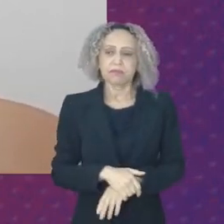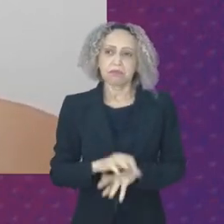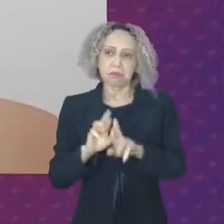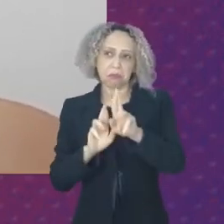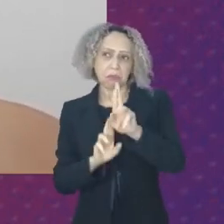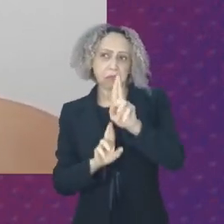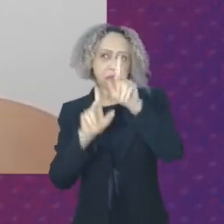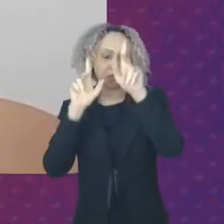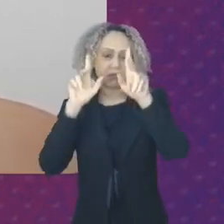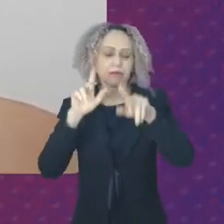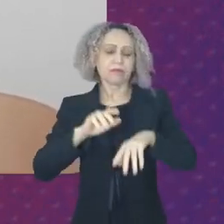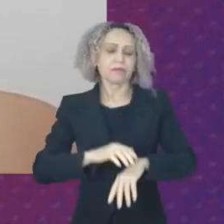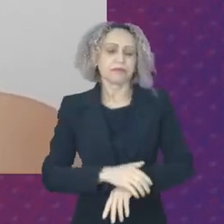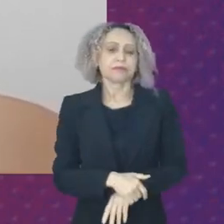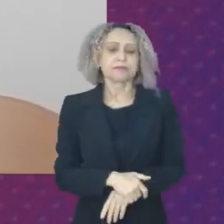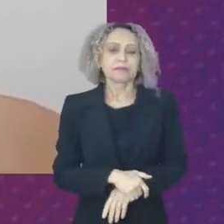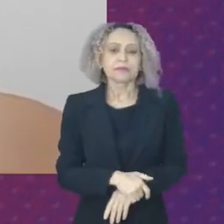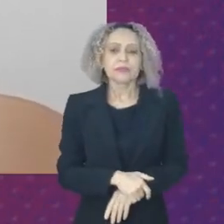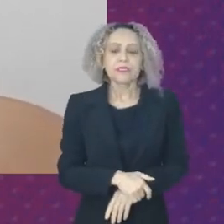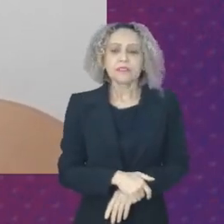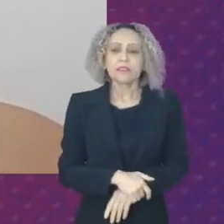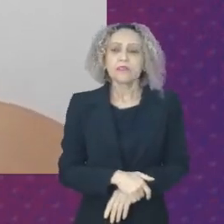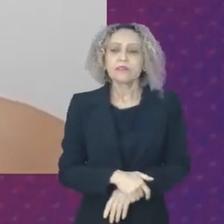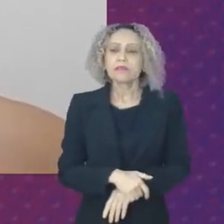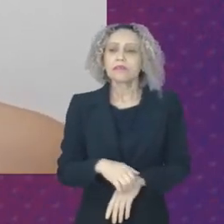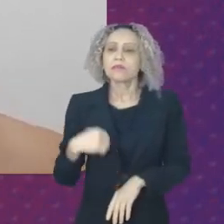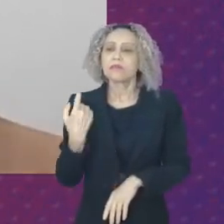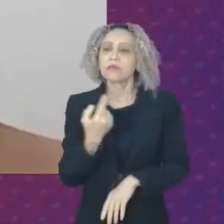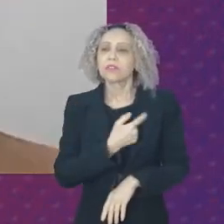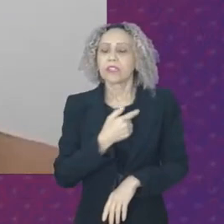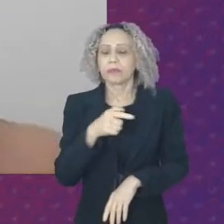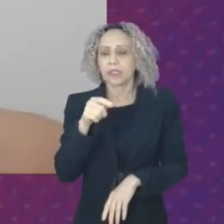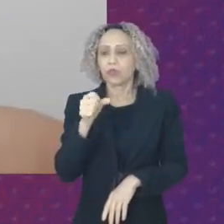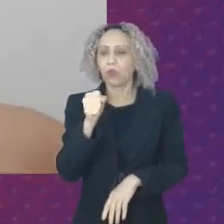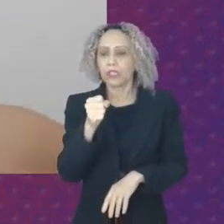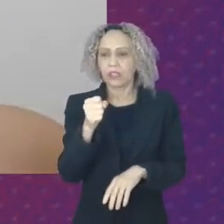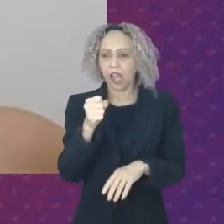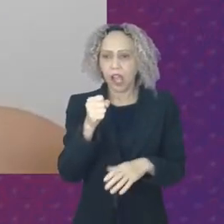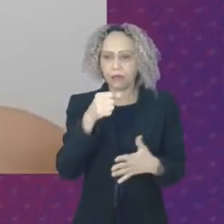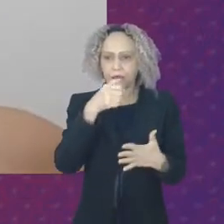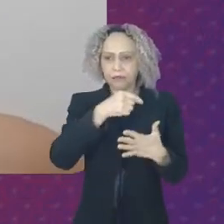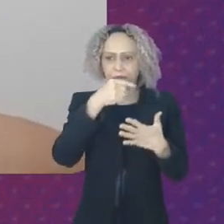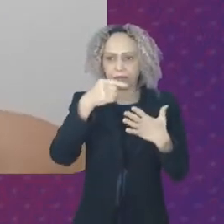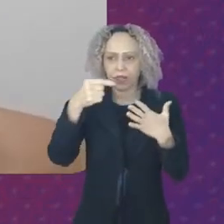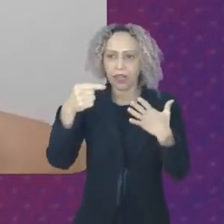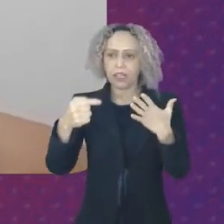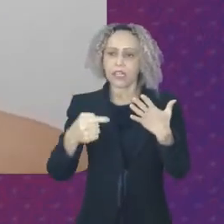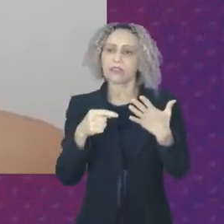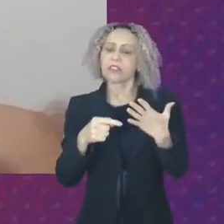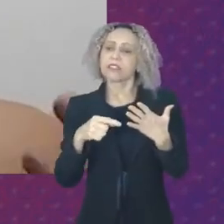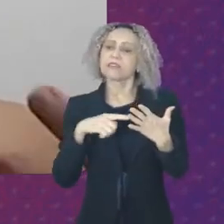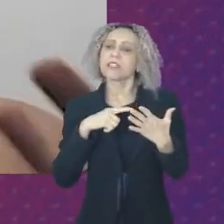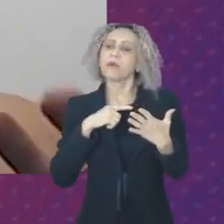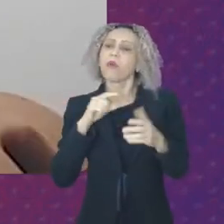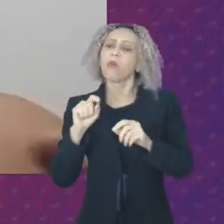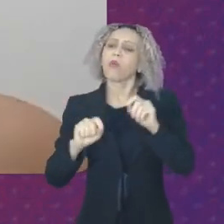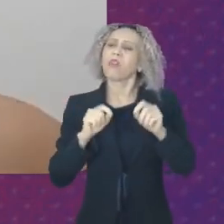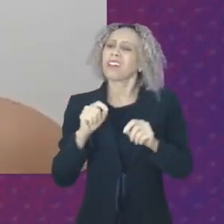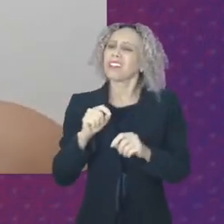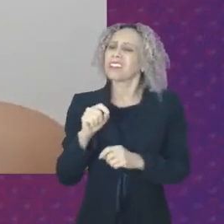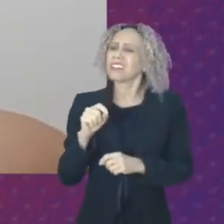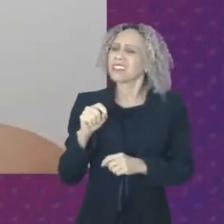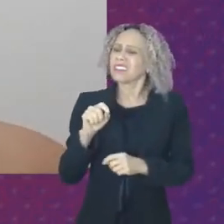nosso oitavo arquétipo, a gente tem o amante, né? Que, por mais que o nome faça essa referência a um